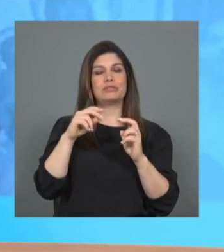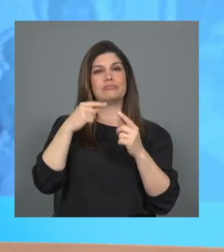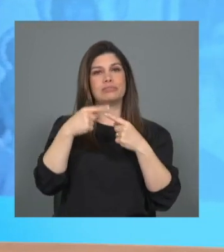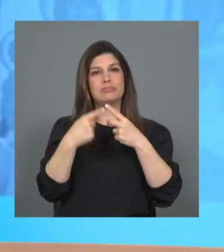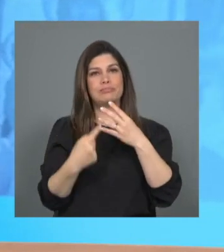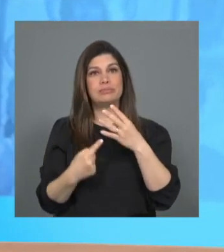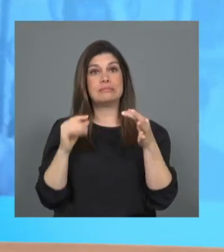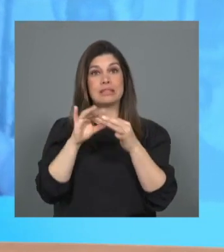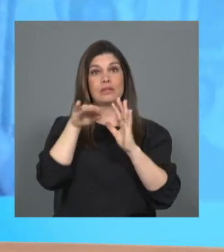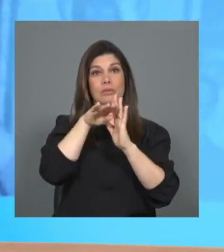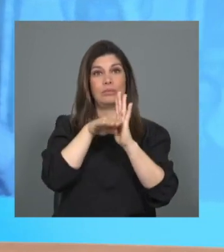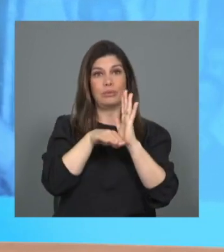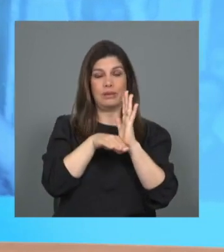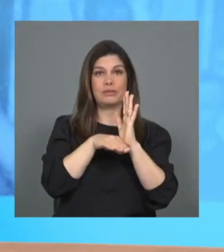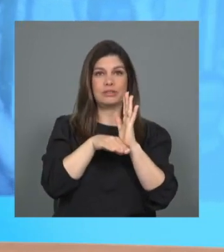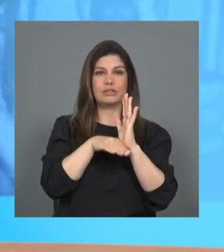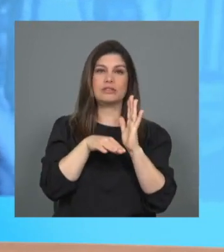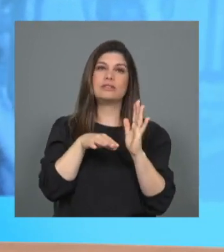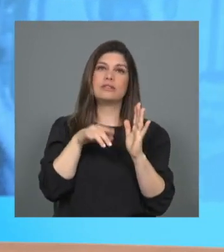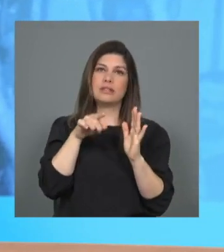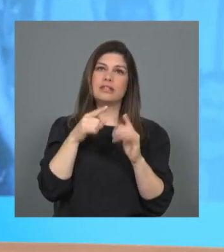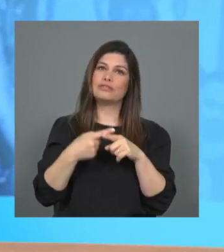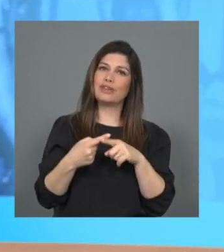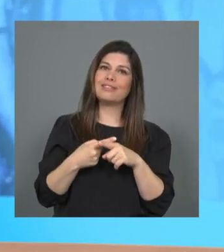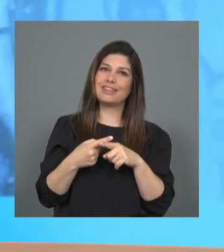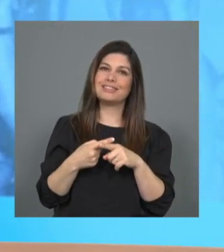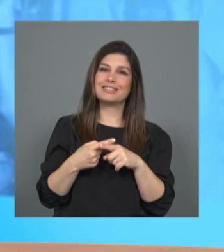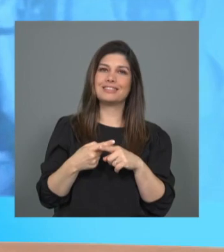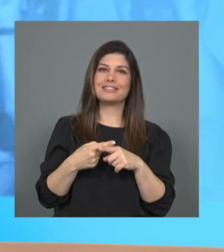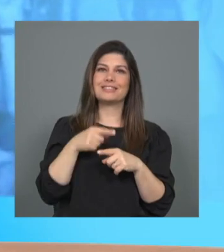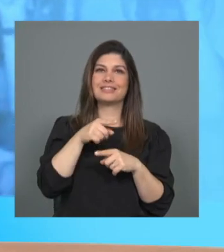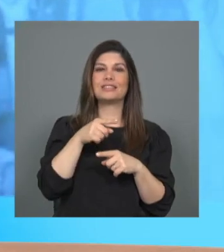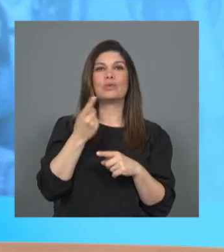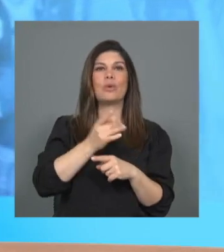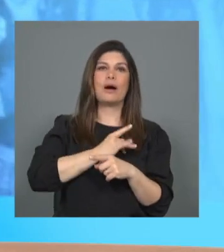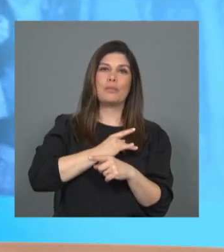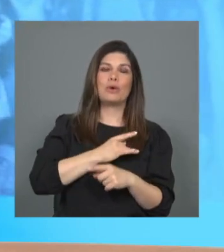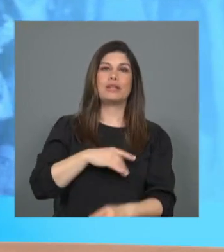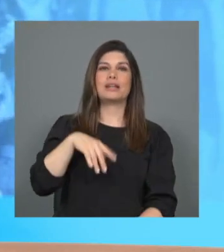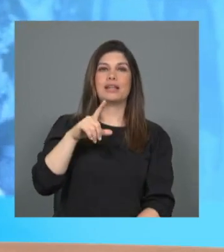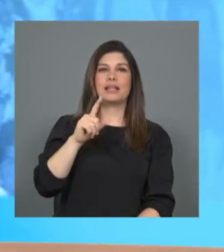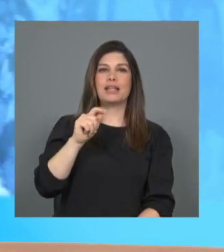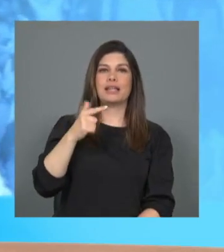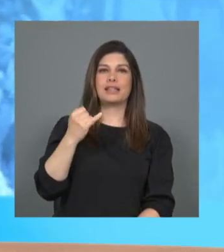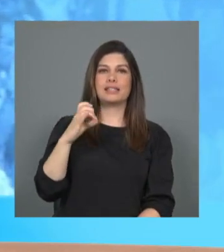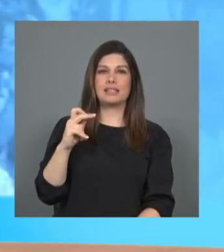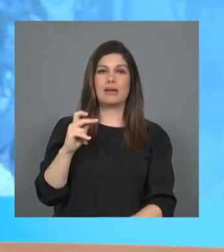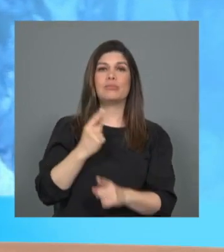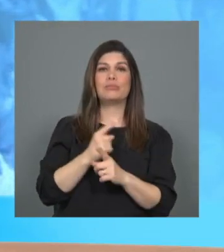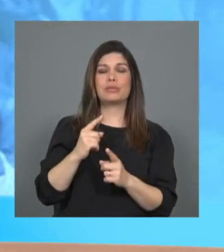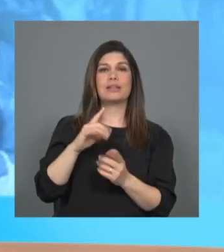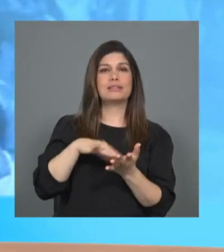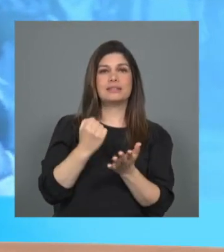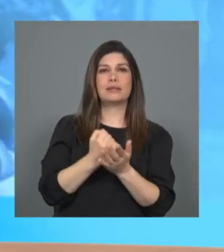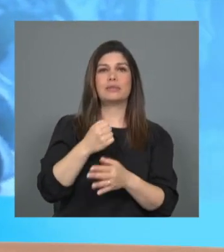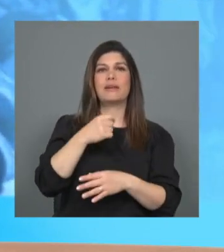vários temas da Amoris Laetitia. E isso foi uma forma muito interessante de conseguir tratar o tema da Amoris Laetitia, porque em cada um dos assuntos havia testemunhos de famílias que o faziam.